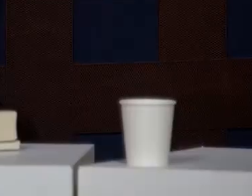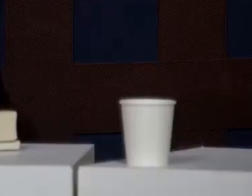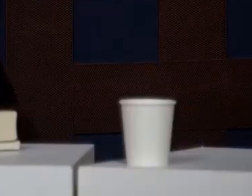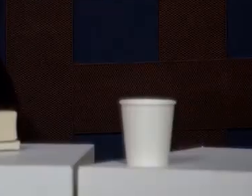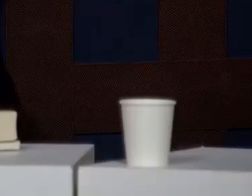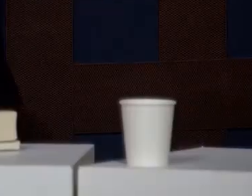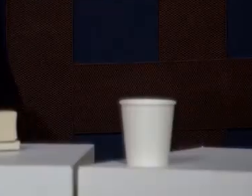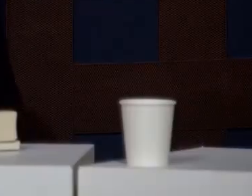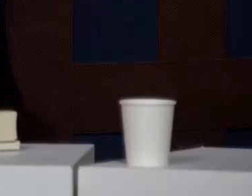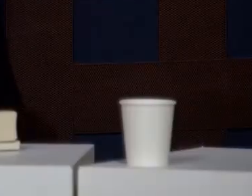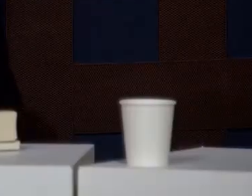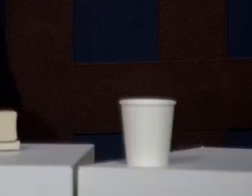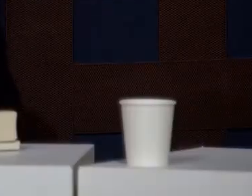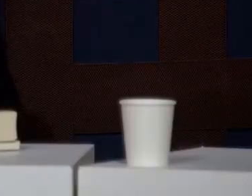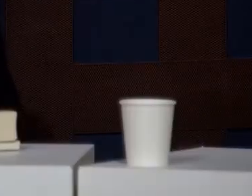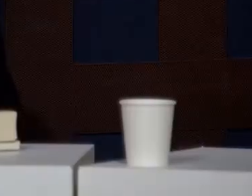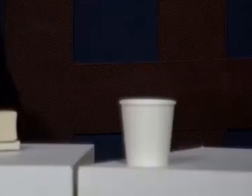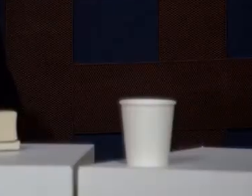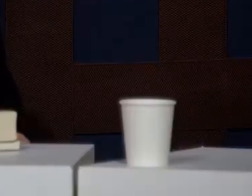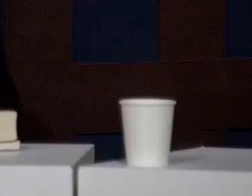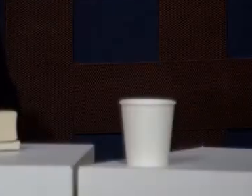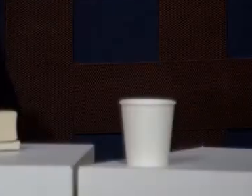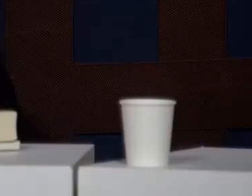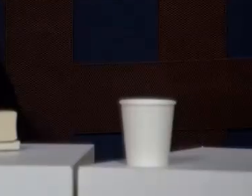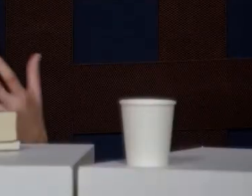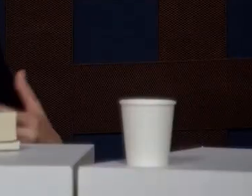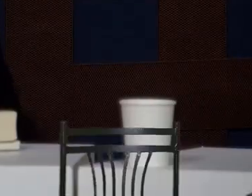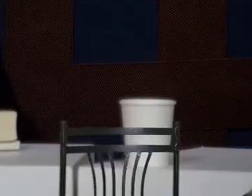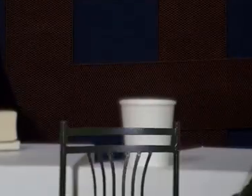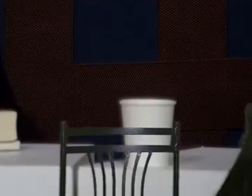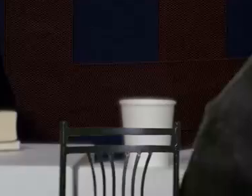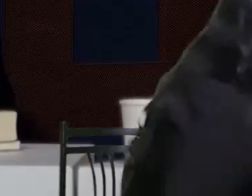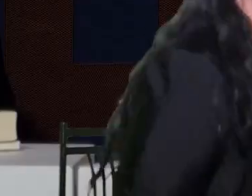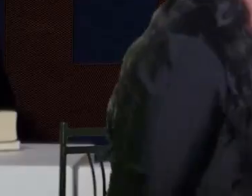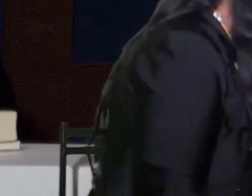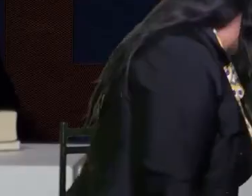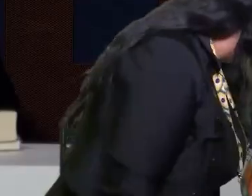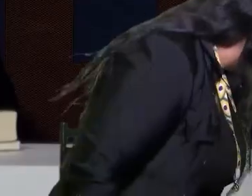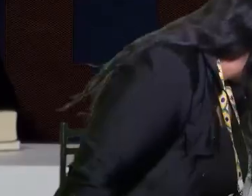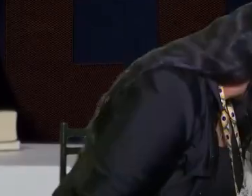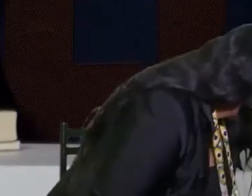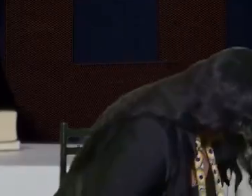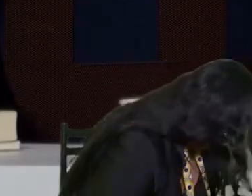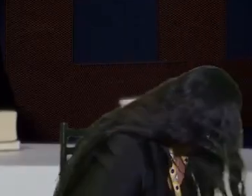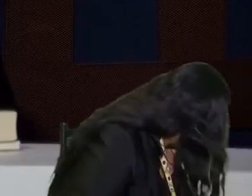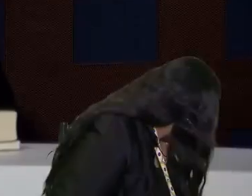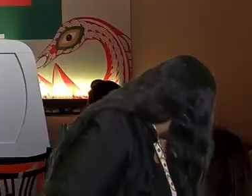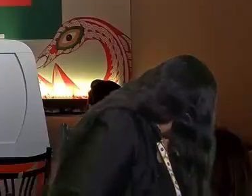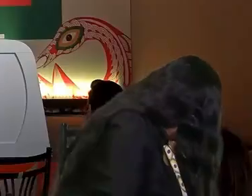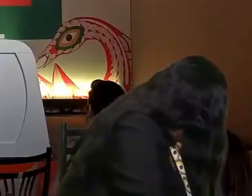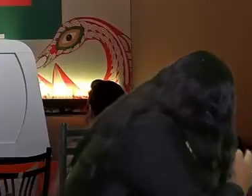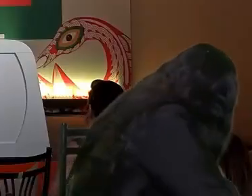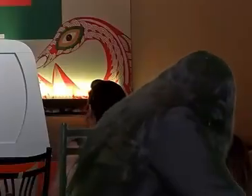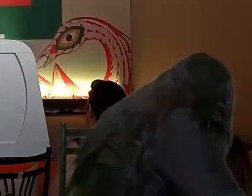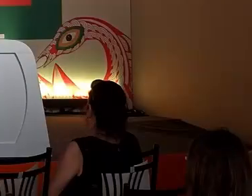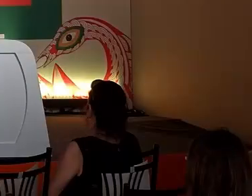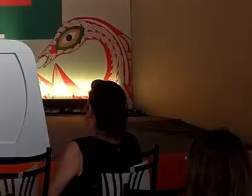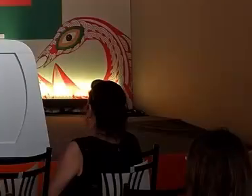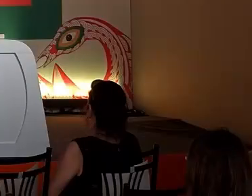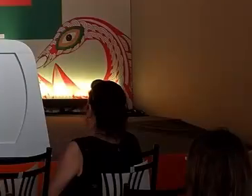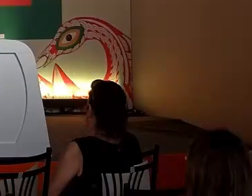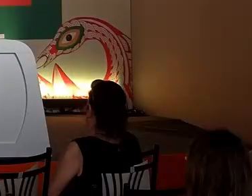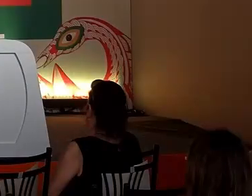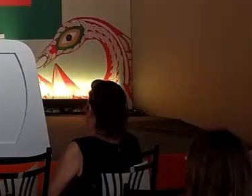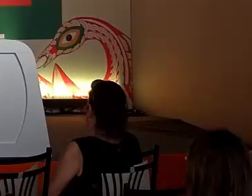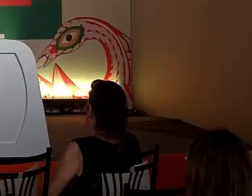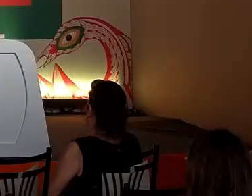foi o que eu desenvolvi mais e é o que eu sou, que eu me sinto confortável de usar.